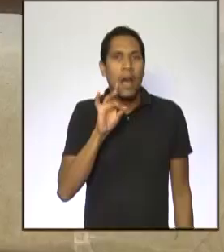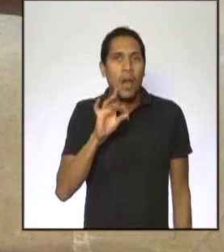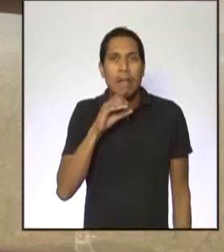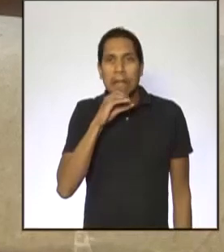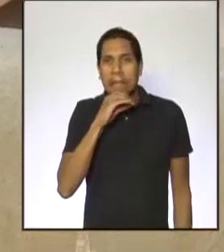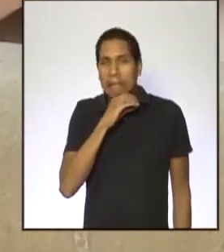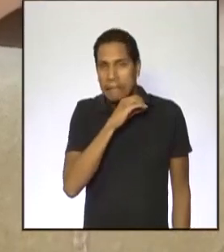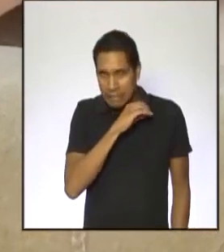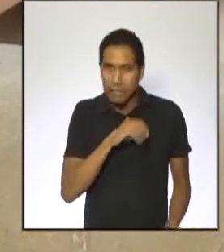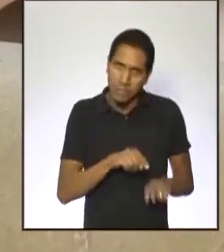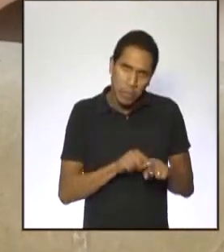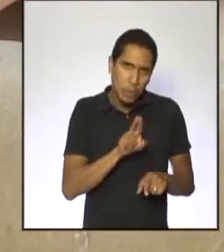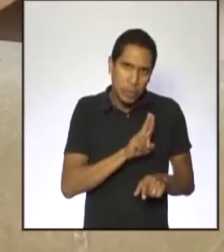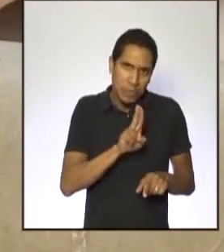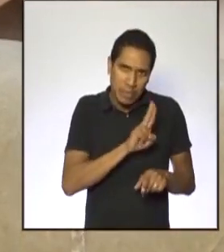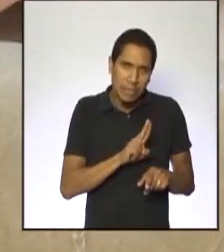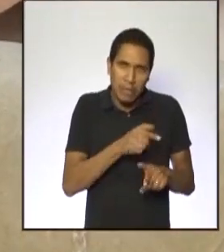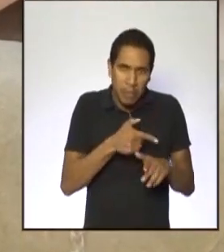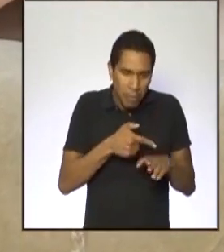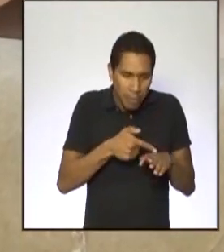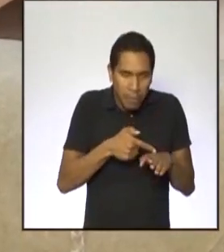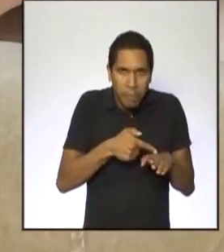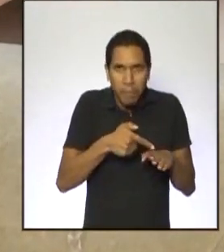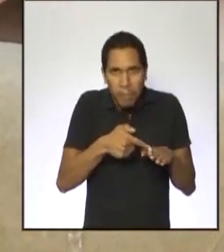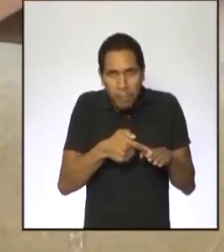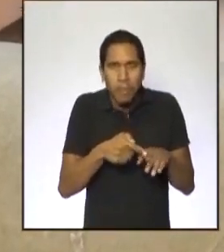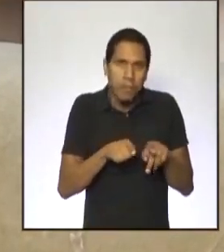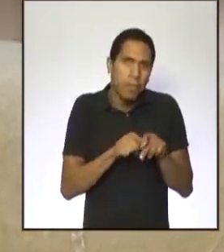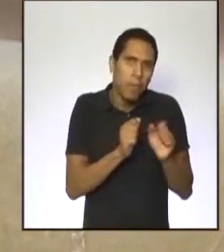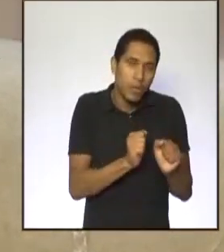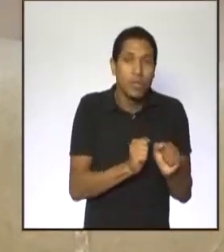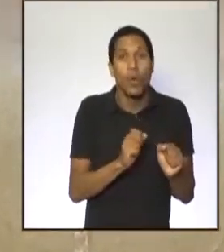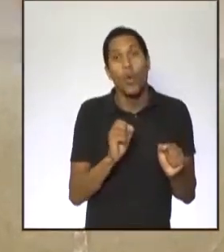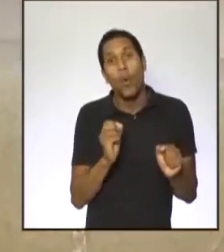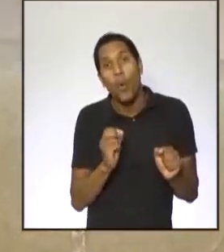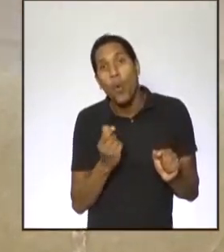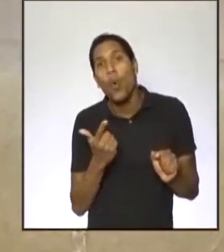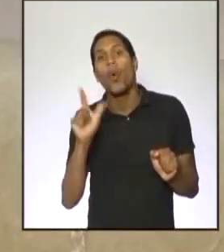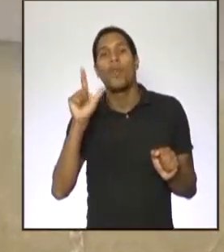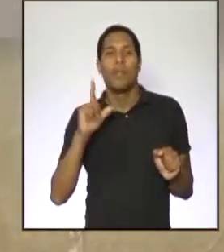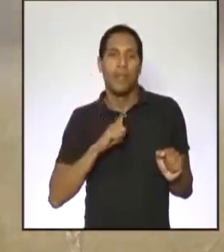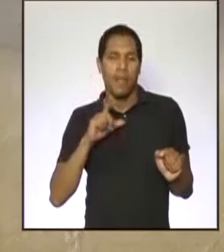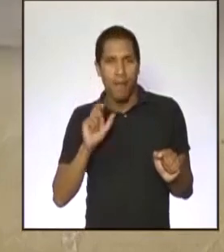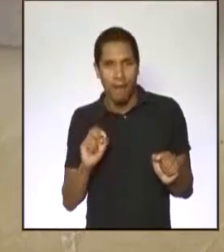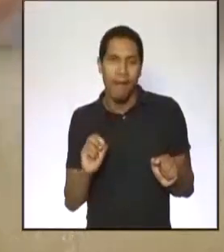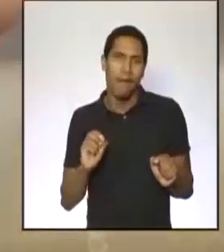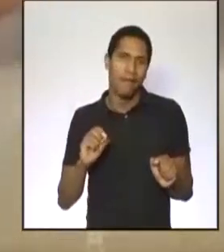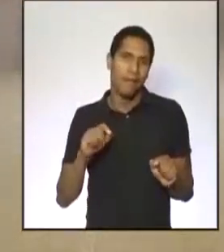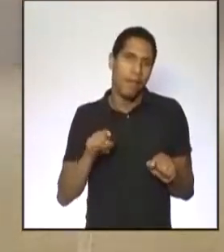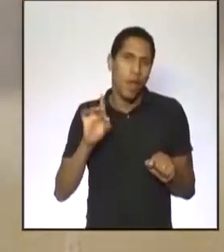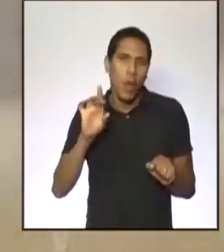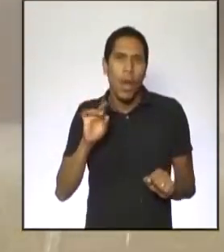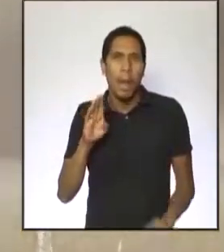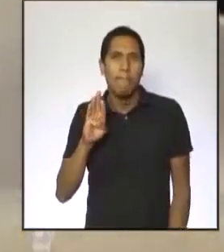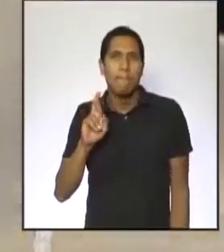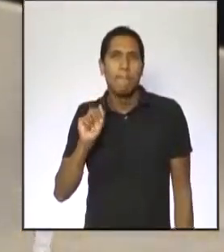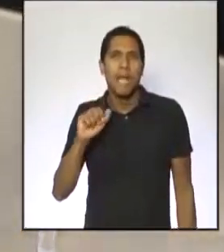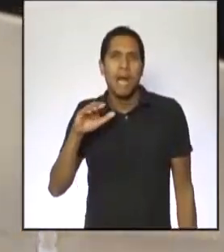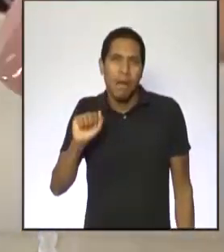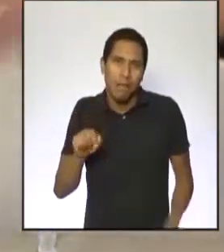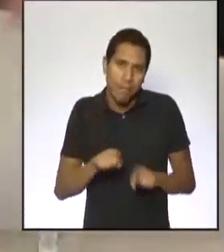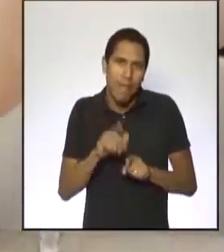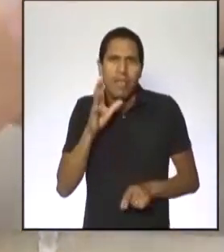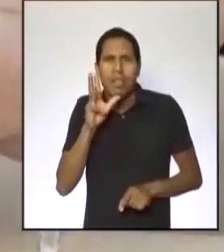cola branca, tá? Não se preocupem em relação a isso. É que a cola quente, ela seca mais rápida, então, e a gente quer